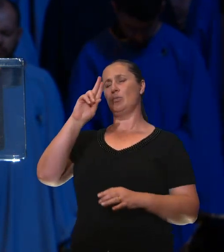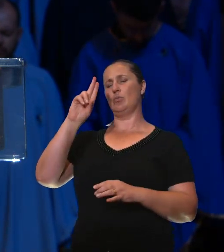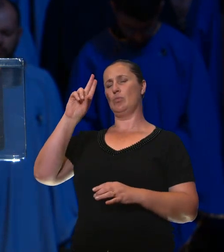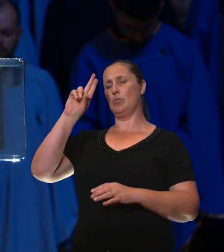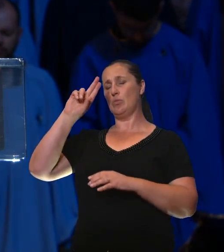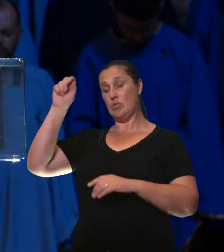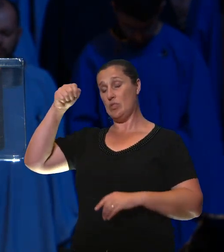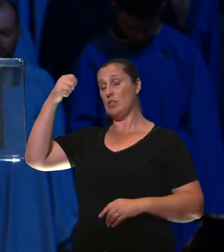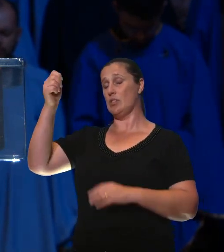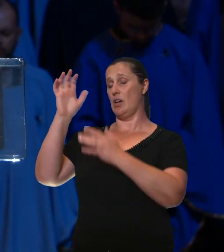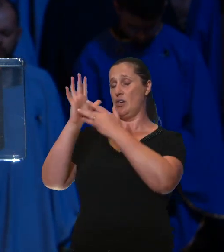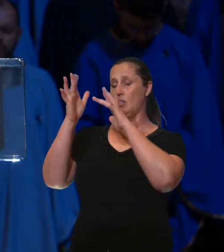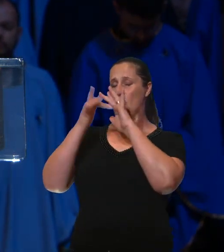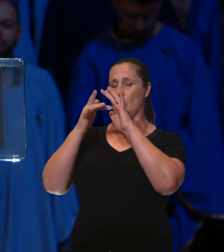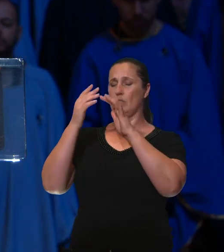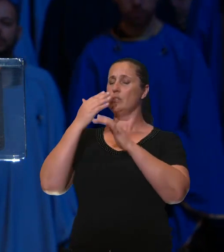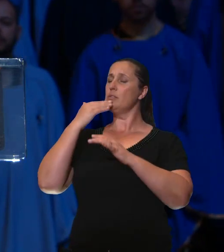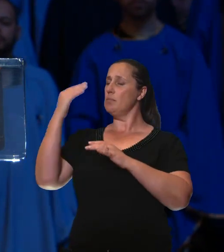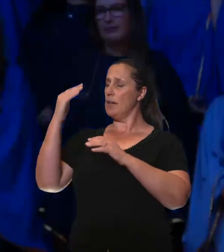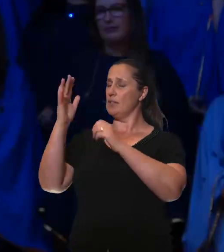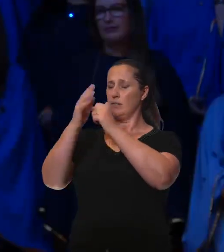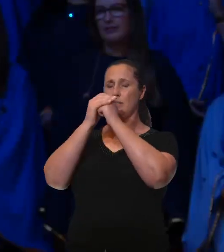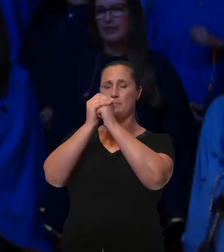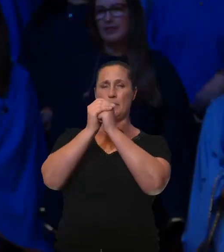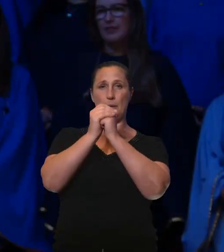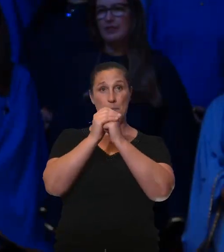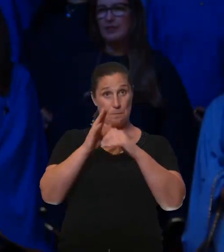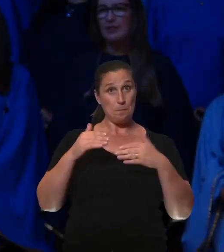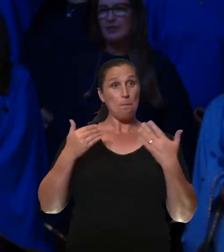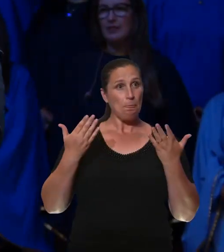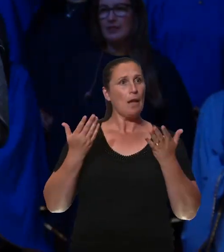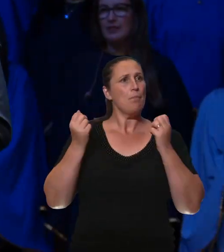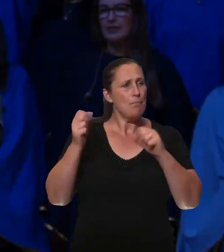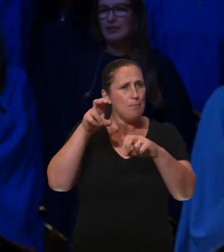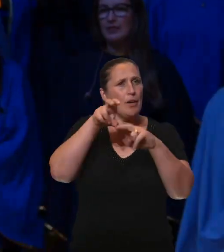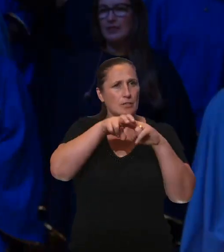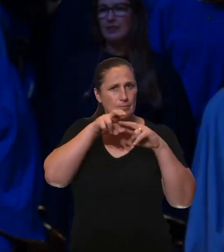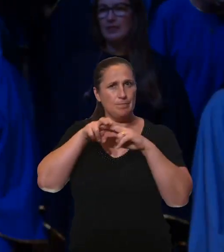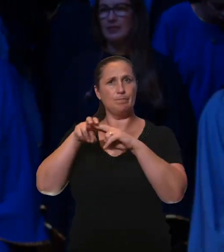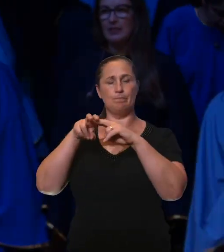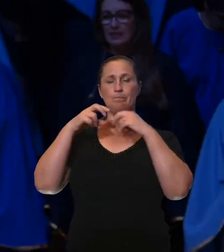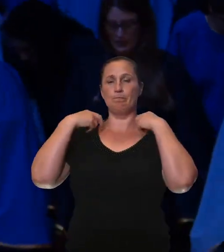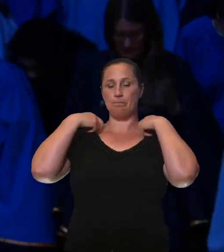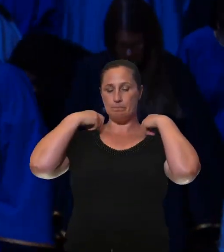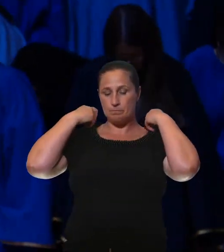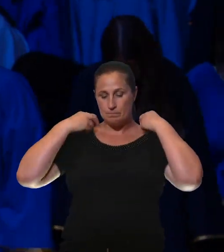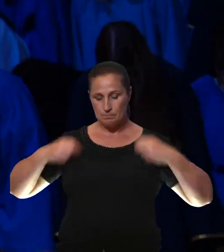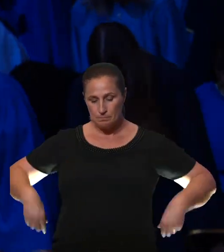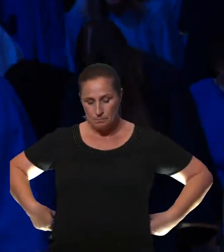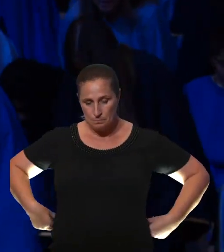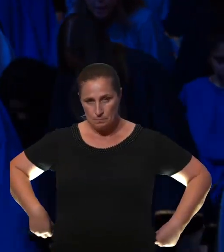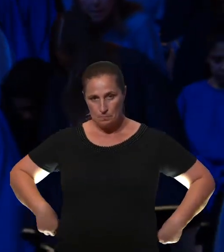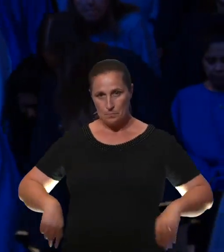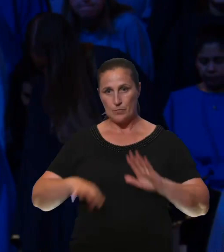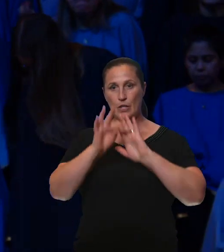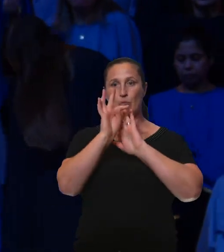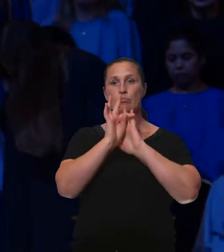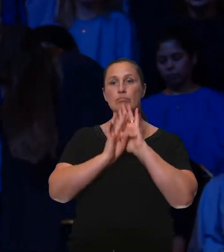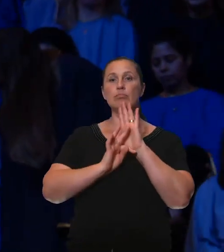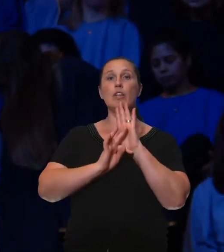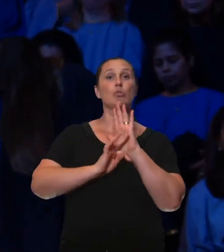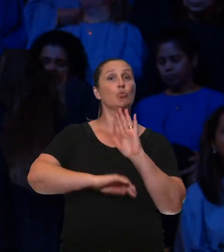eu te peço. Amém. Por gentileza, tome seu assento. Um texto